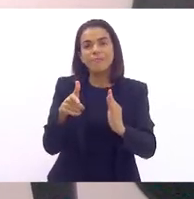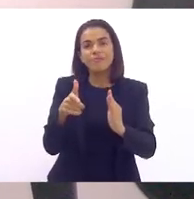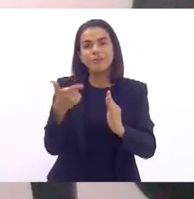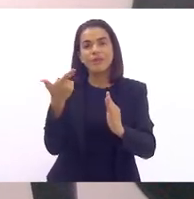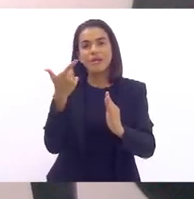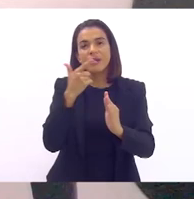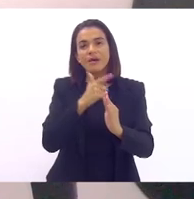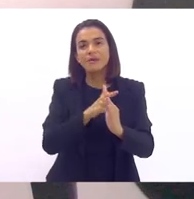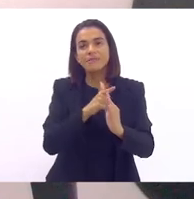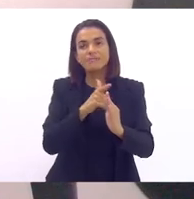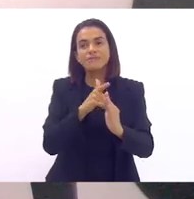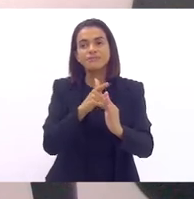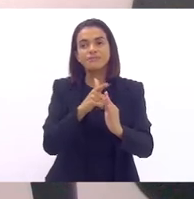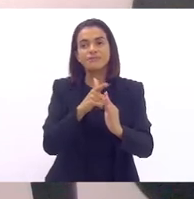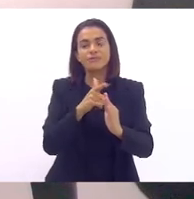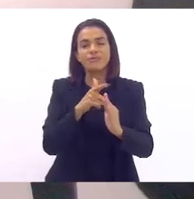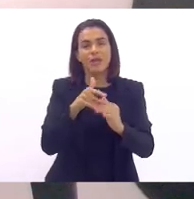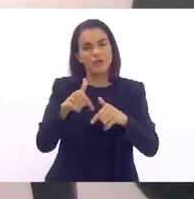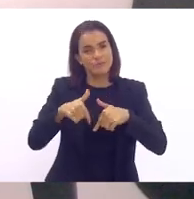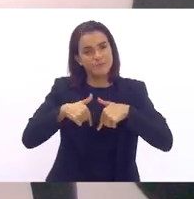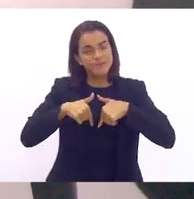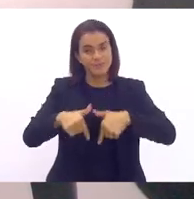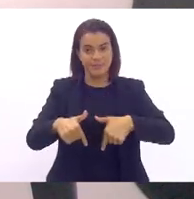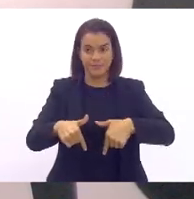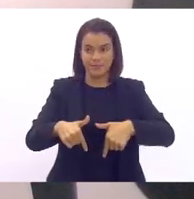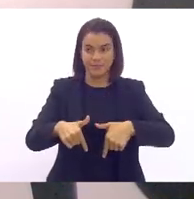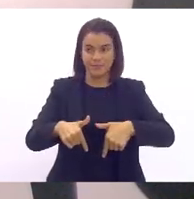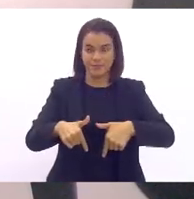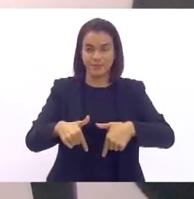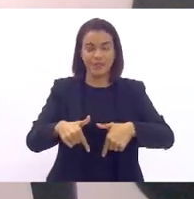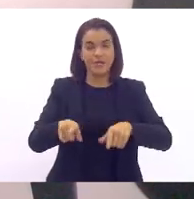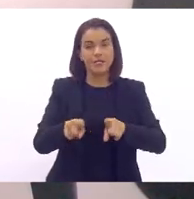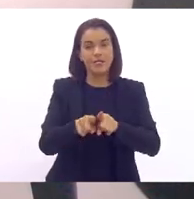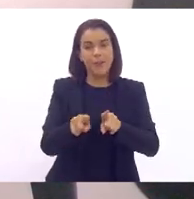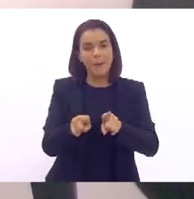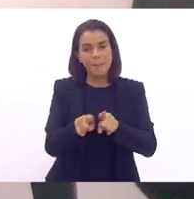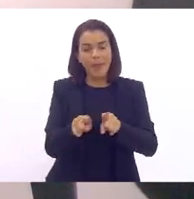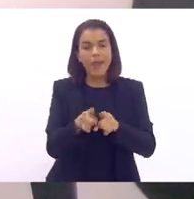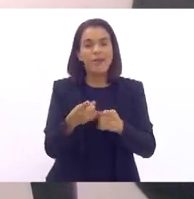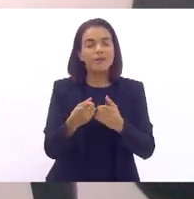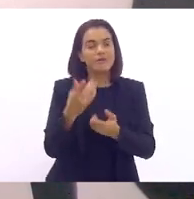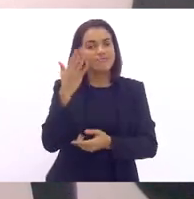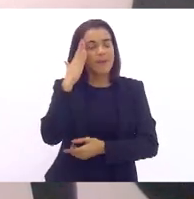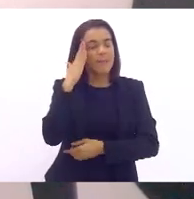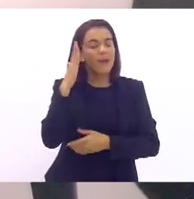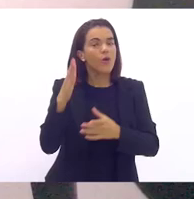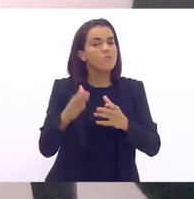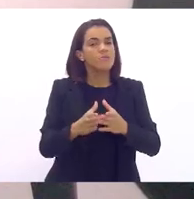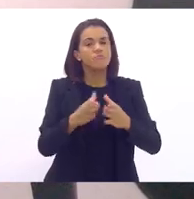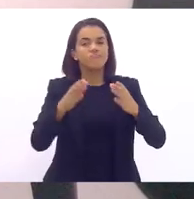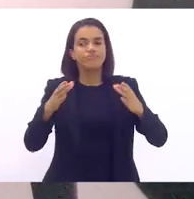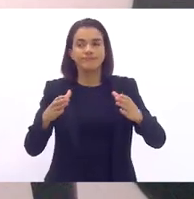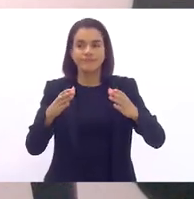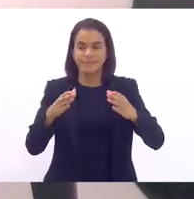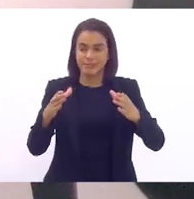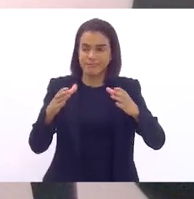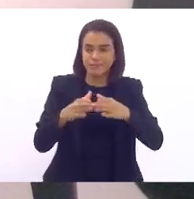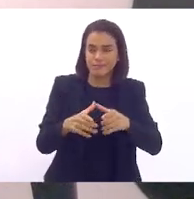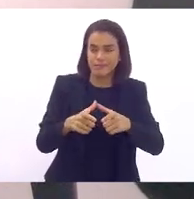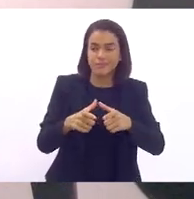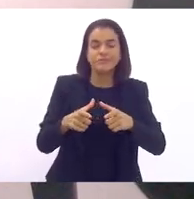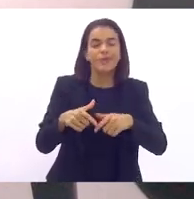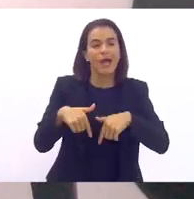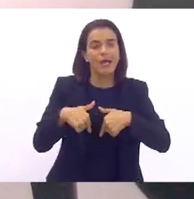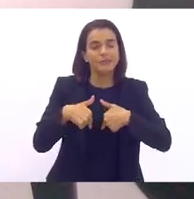um a sua efetividade não é a dimensão da efetividade Como foi destacada na palavra do